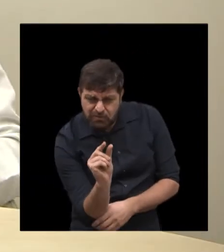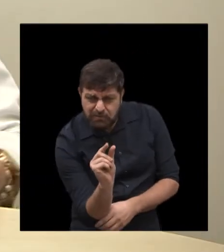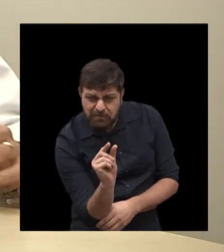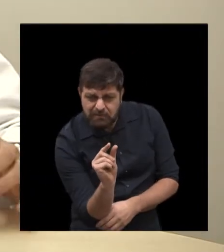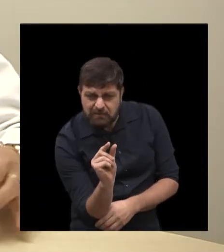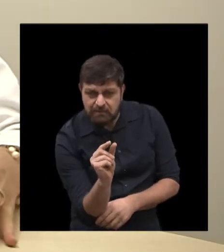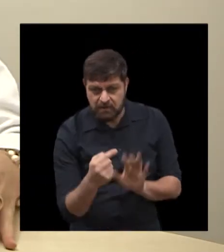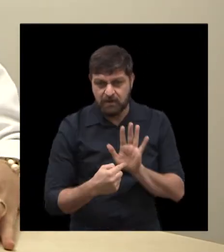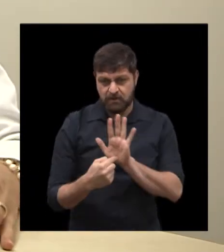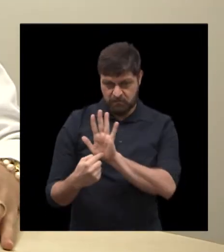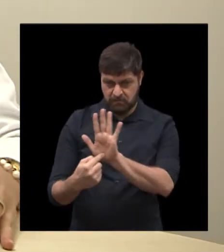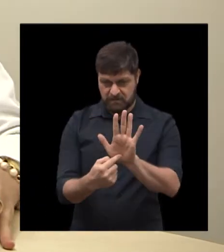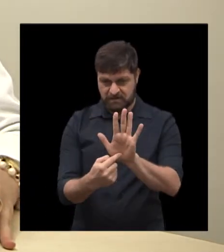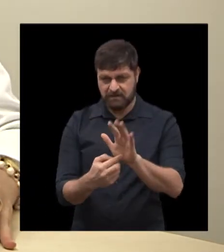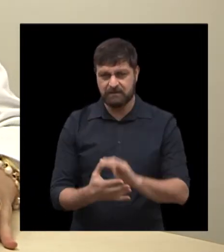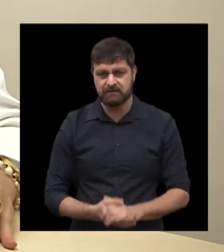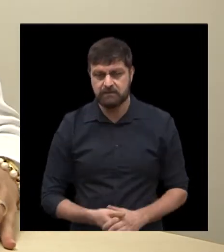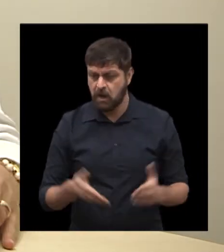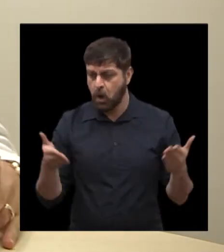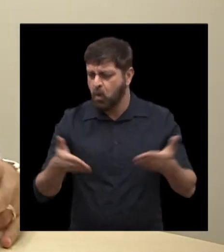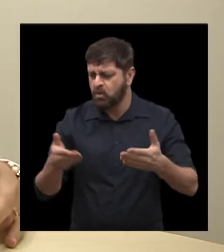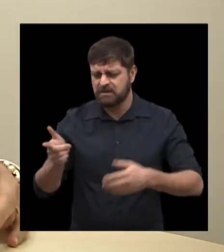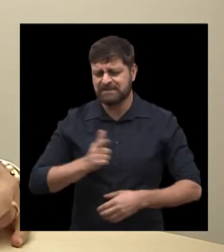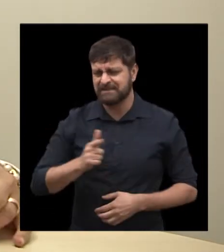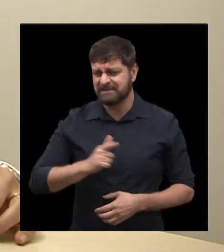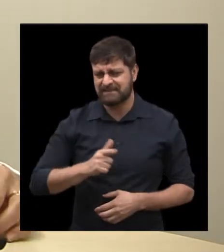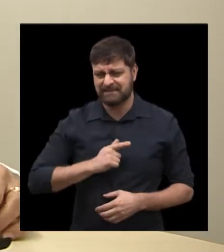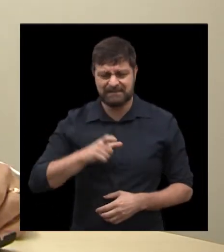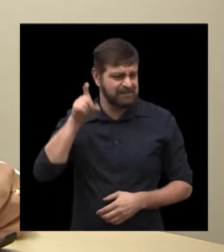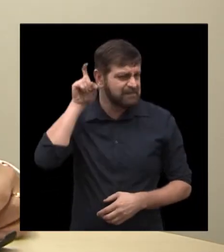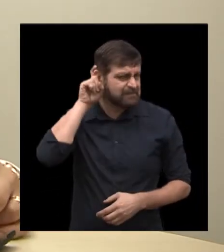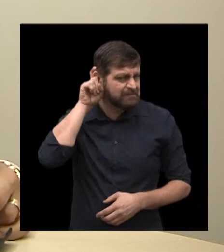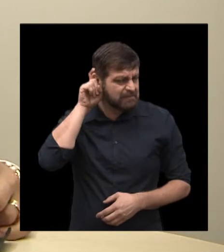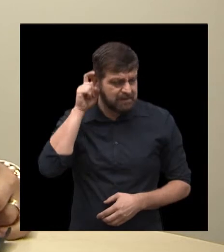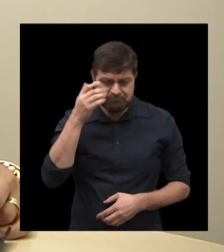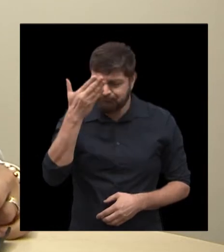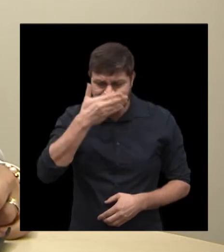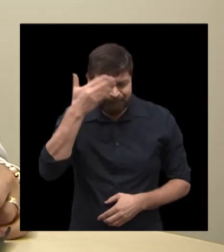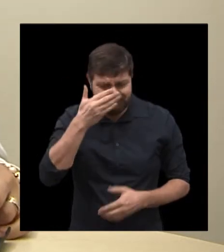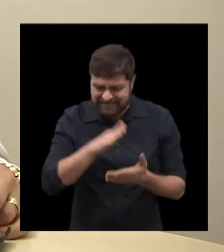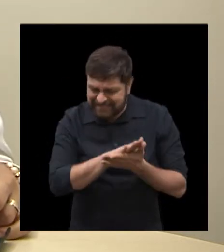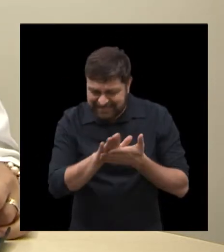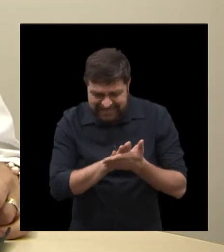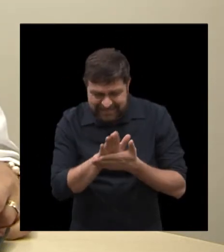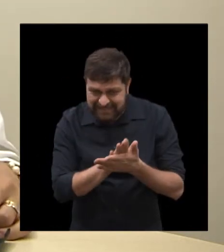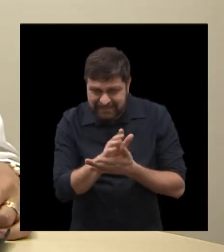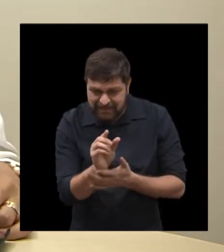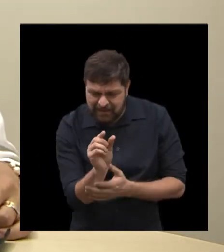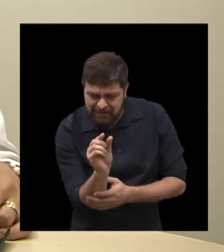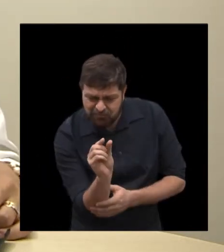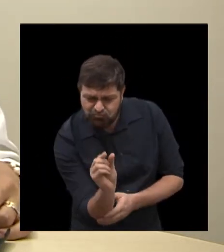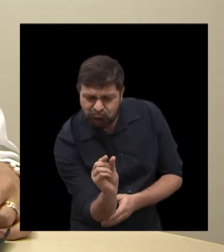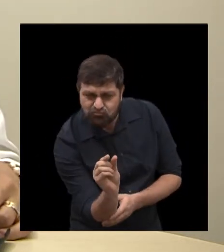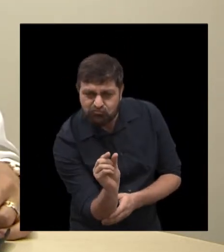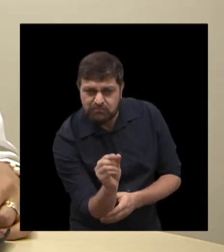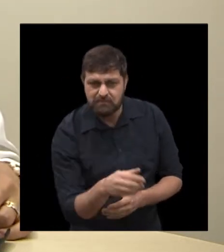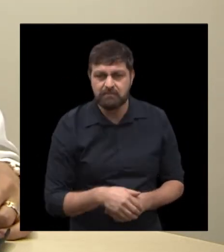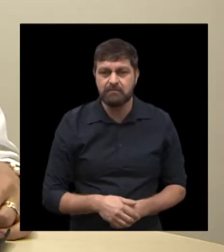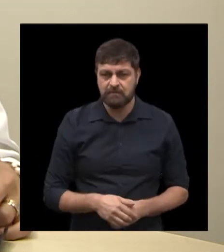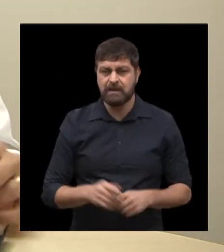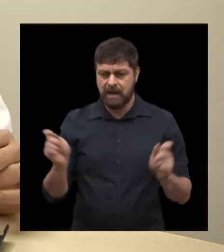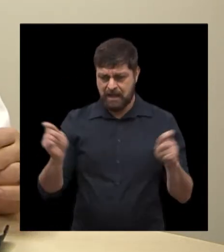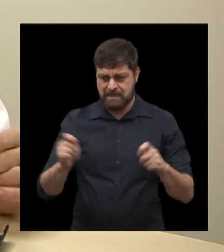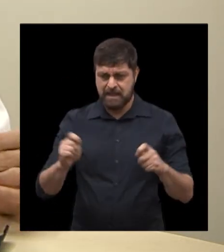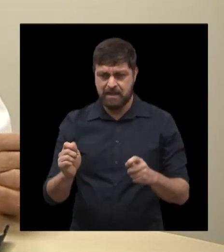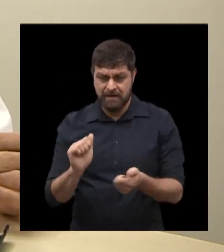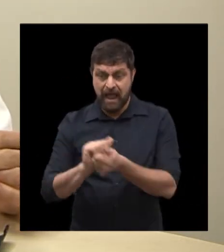Tenho. Vou até mostrar para vocês. Hoje em dia existem aparelhos completamente invisíveis, Porque dependendo do grau da perda auditiva, a gente